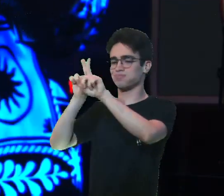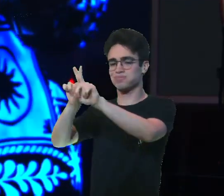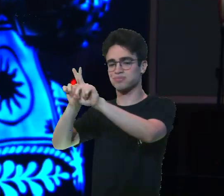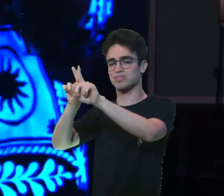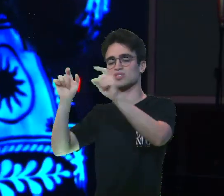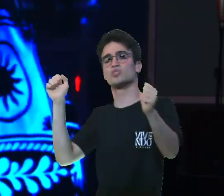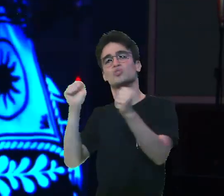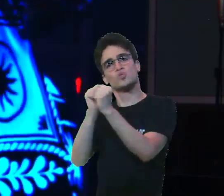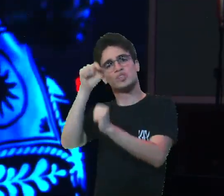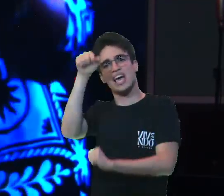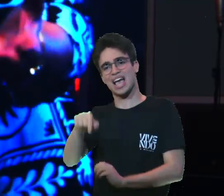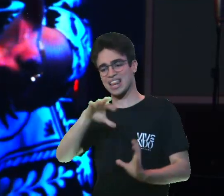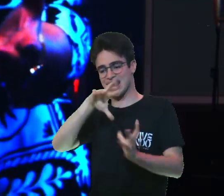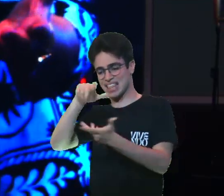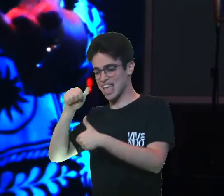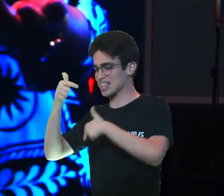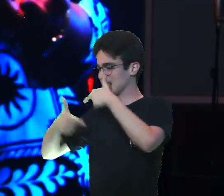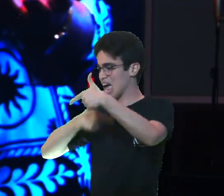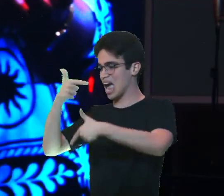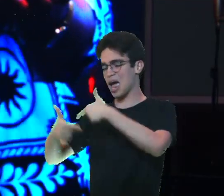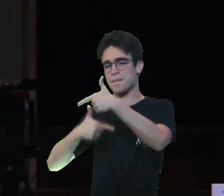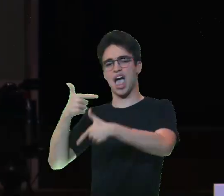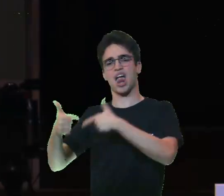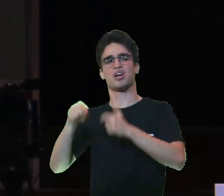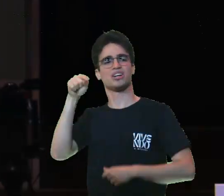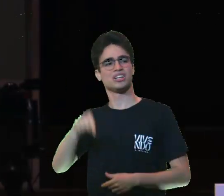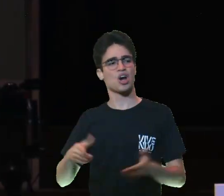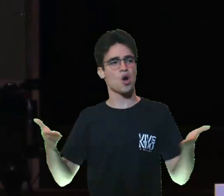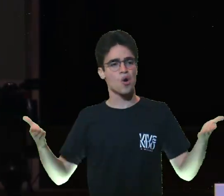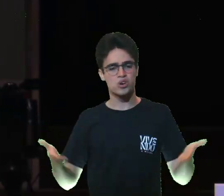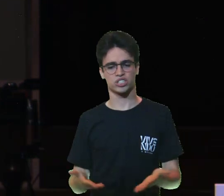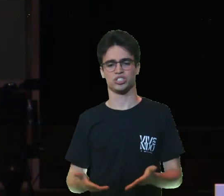fazendo na terra hoje.